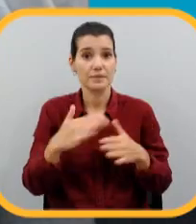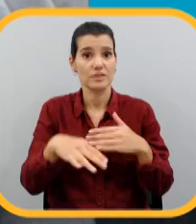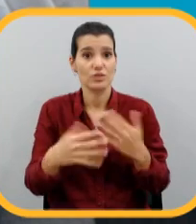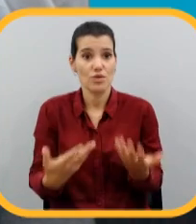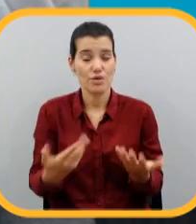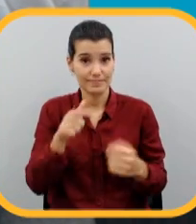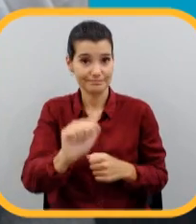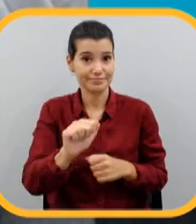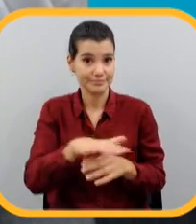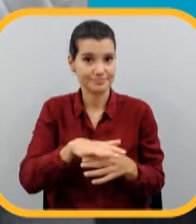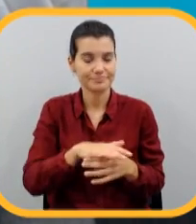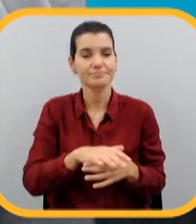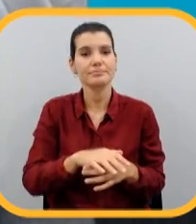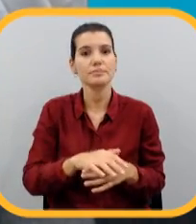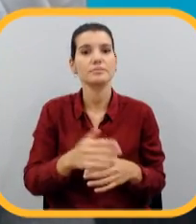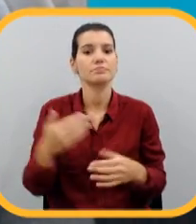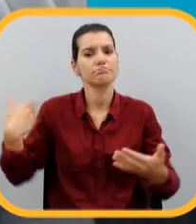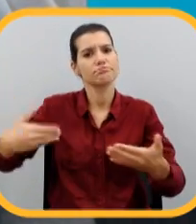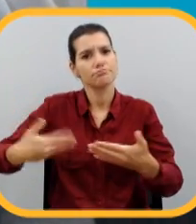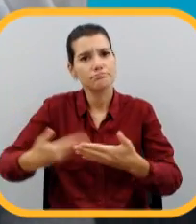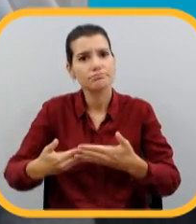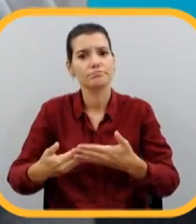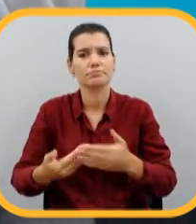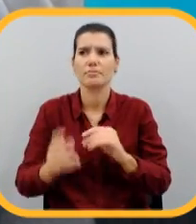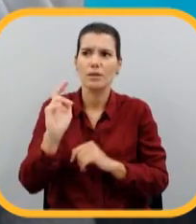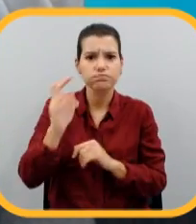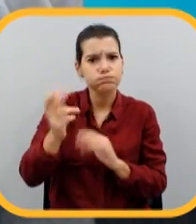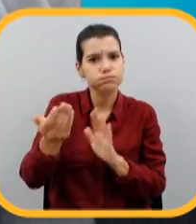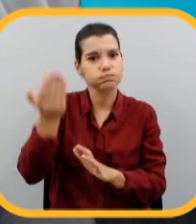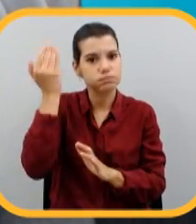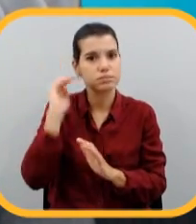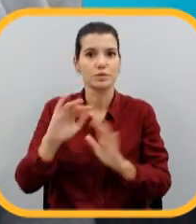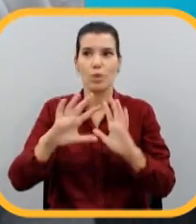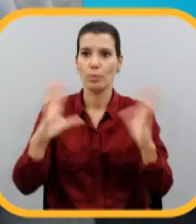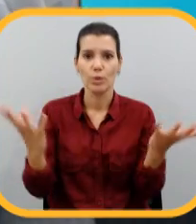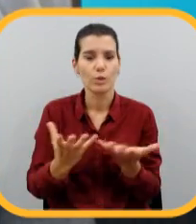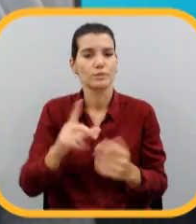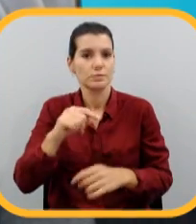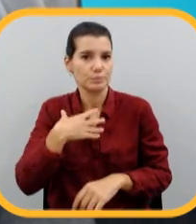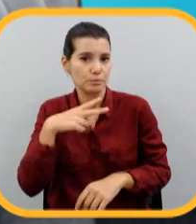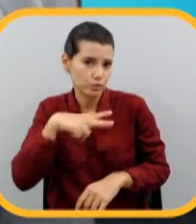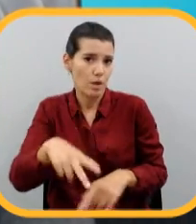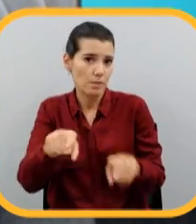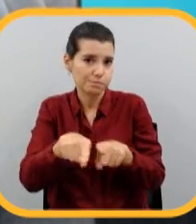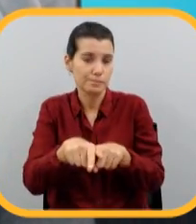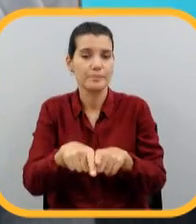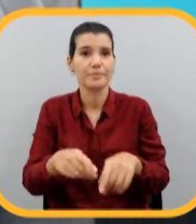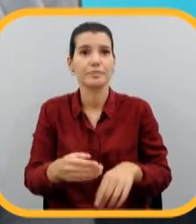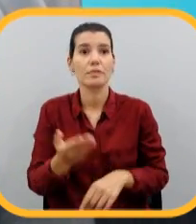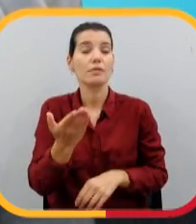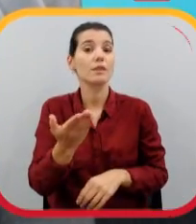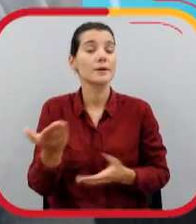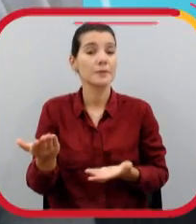Para mim, há a fazer neste domínio aquilo que se tem feito há muitos anos, não é? Em todo o mundo e em